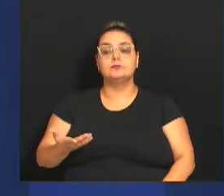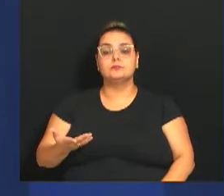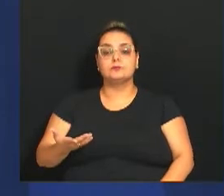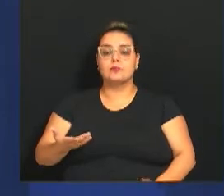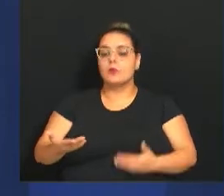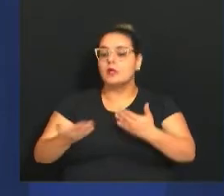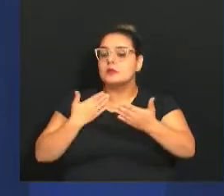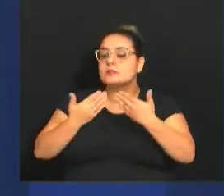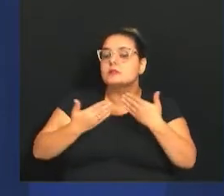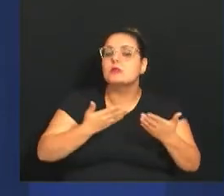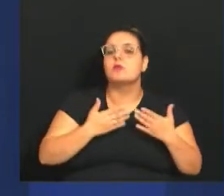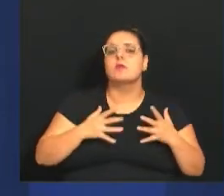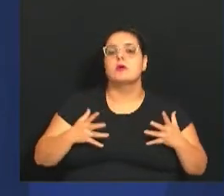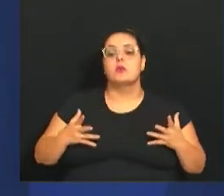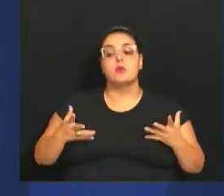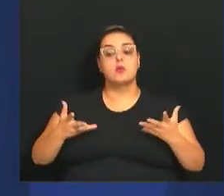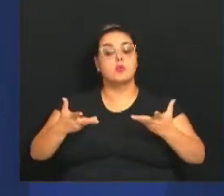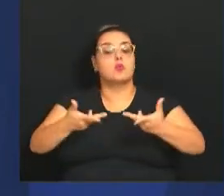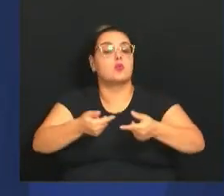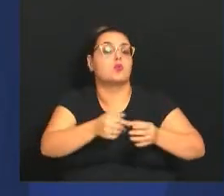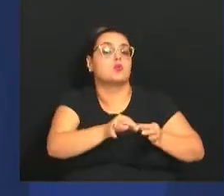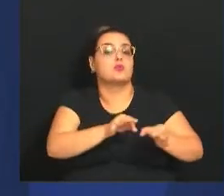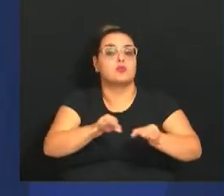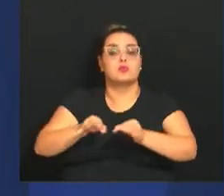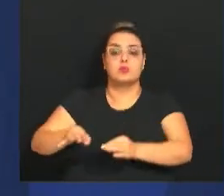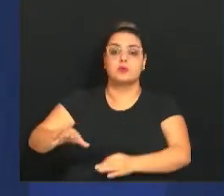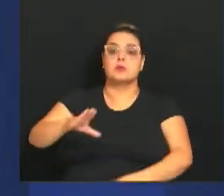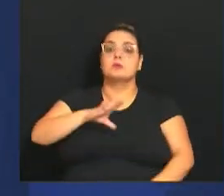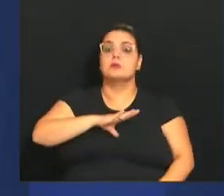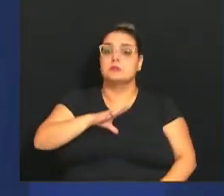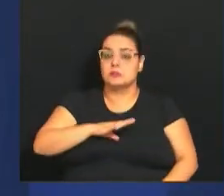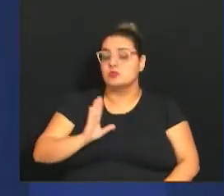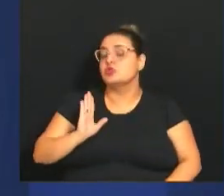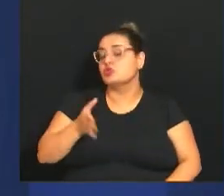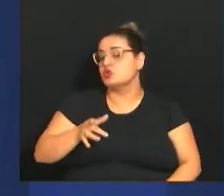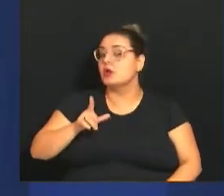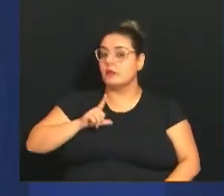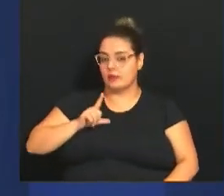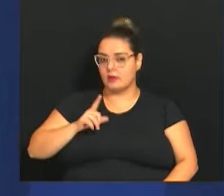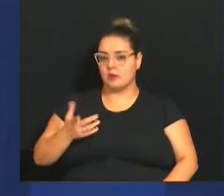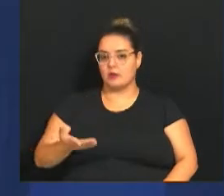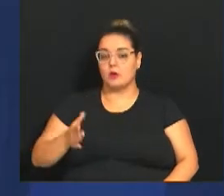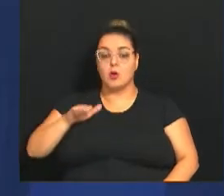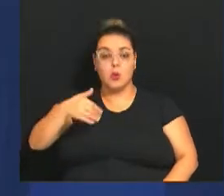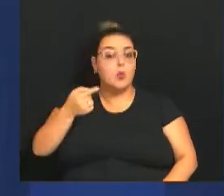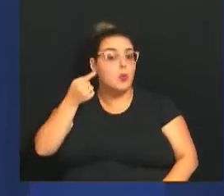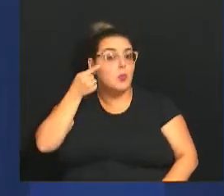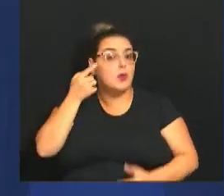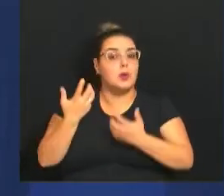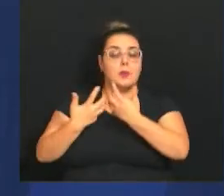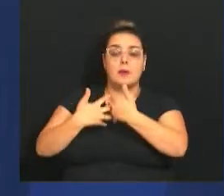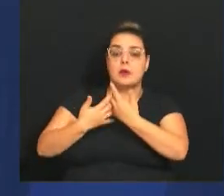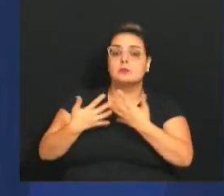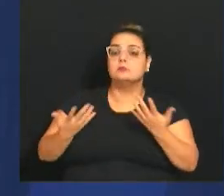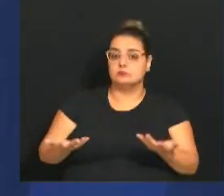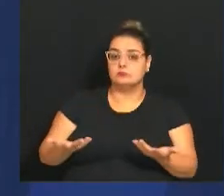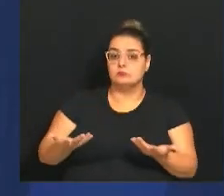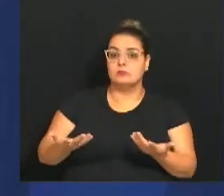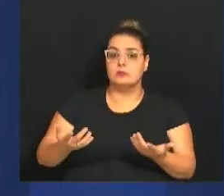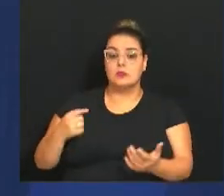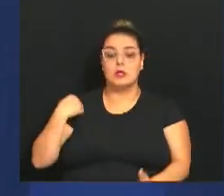conversa entre todos os programas municipais que a gente já tem. Então, quando a gente pensa nisso, é justamente sobre isso, para que a gente